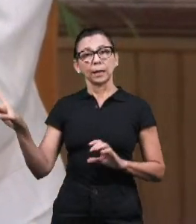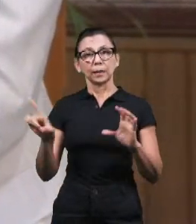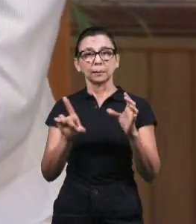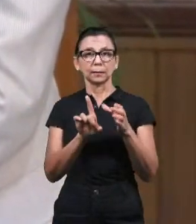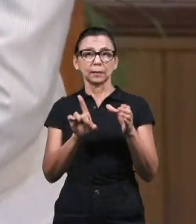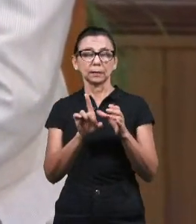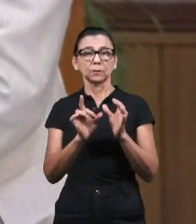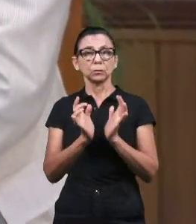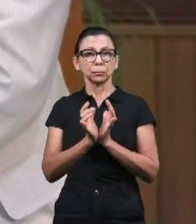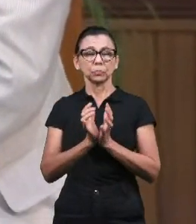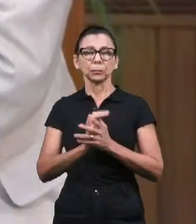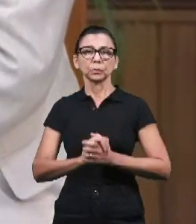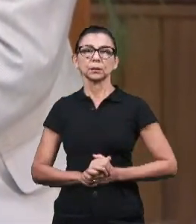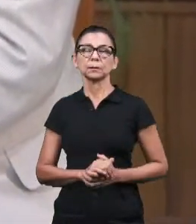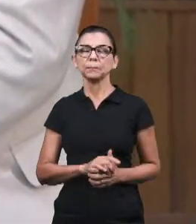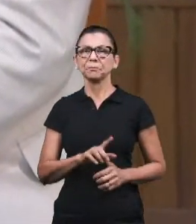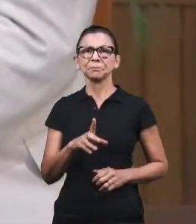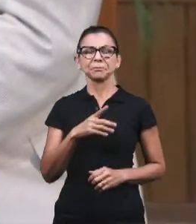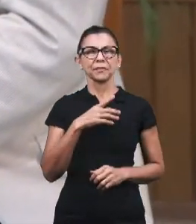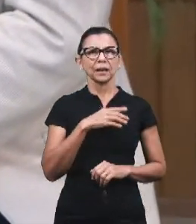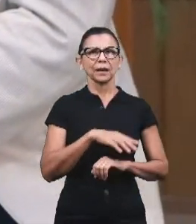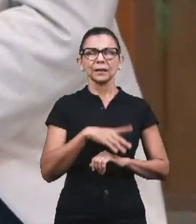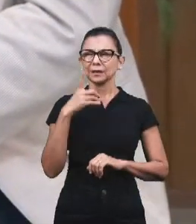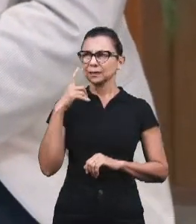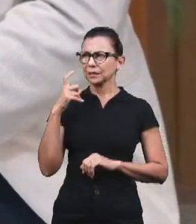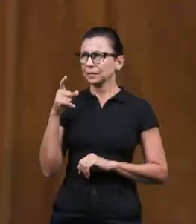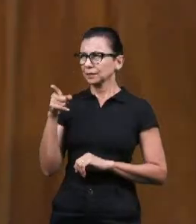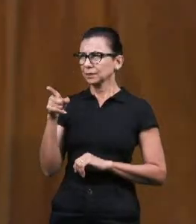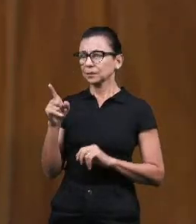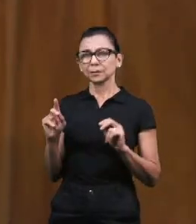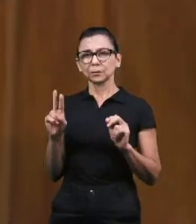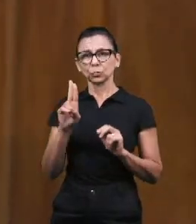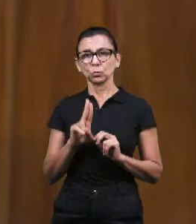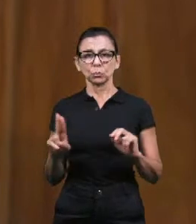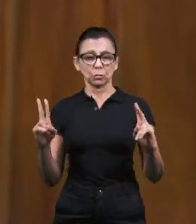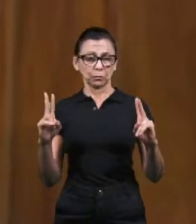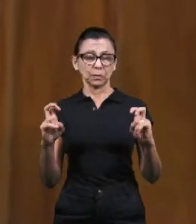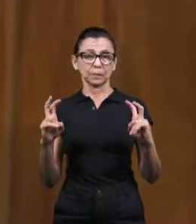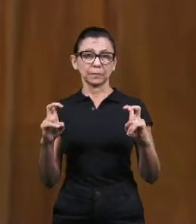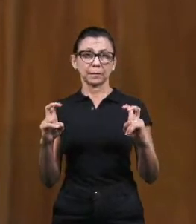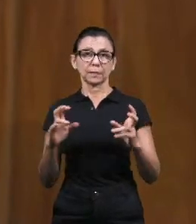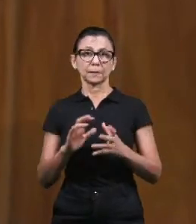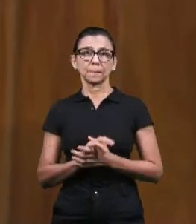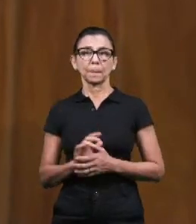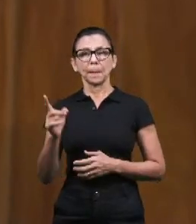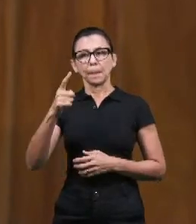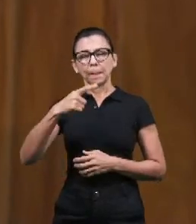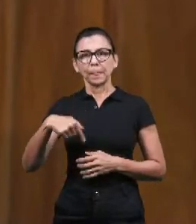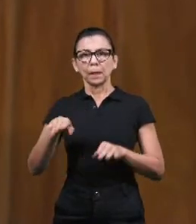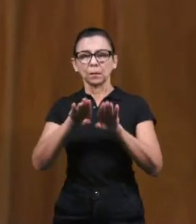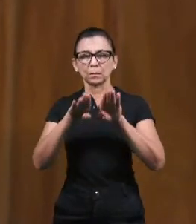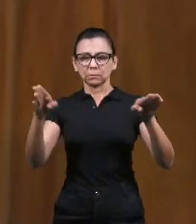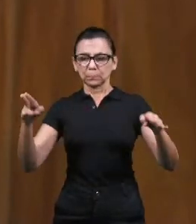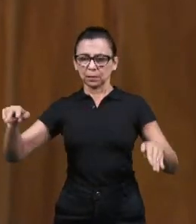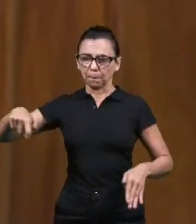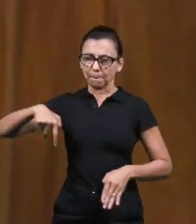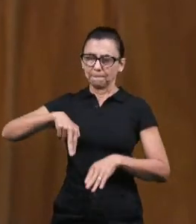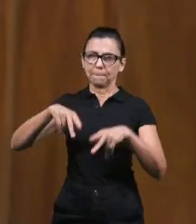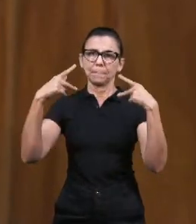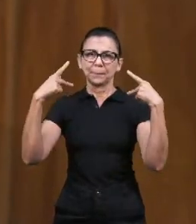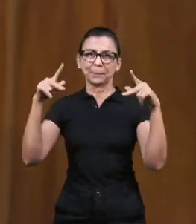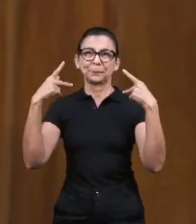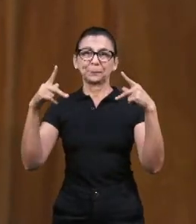que você usou, eu achei notável, porque nós que estamos em púlpito, o pregador, quem prega em púlpito,